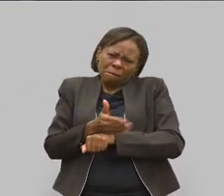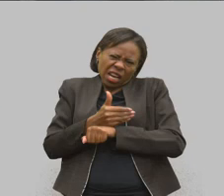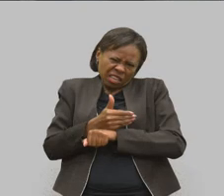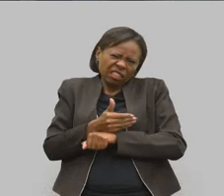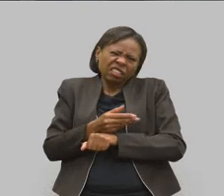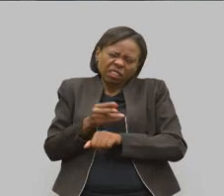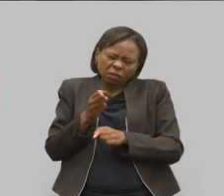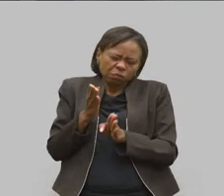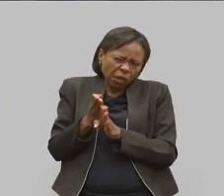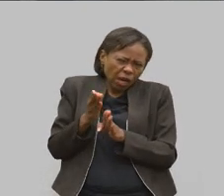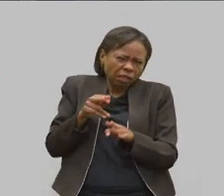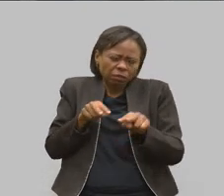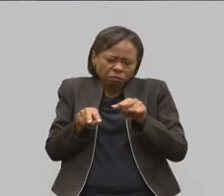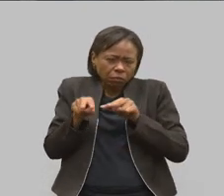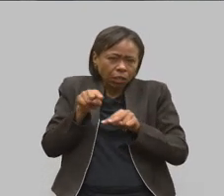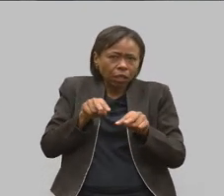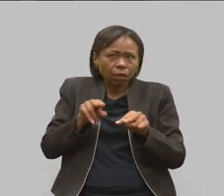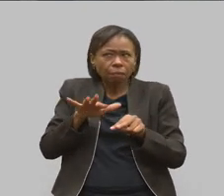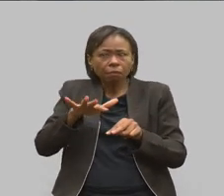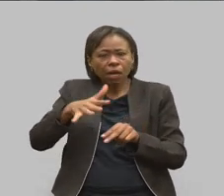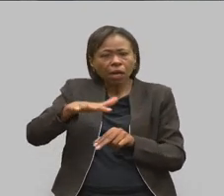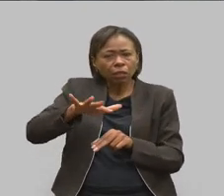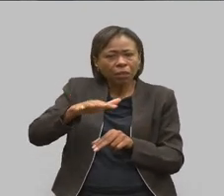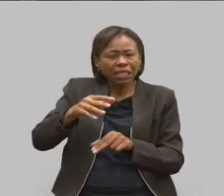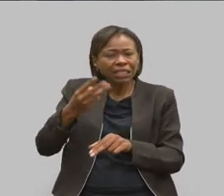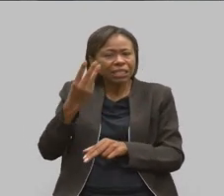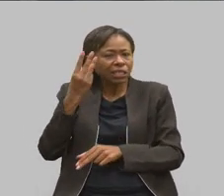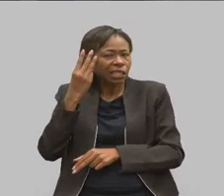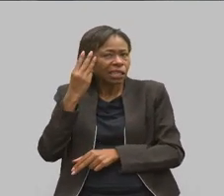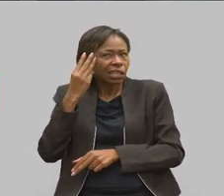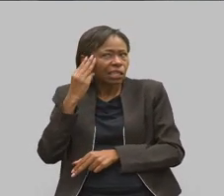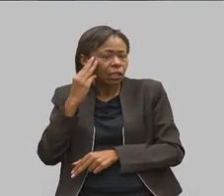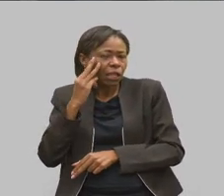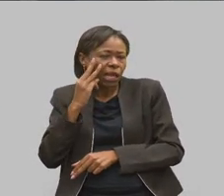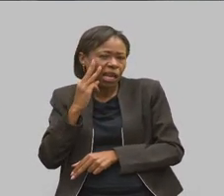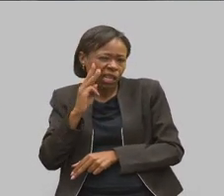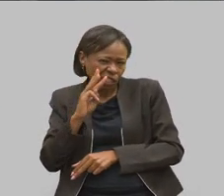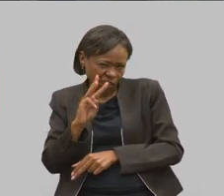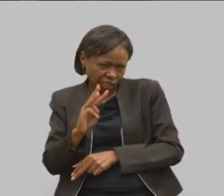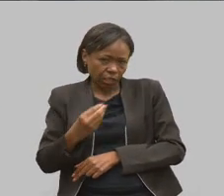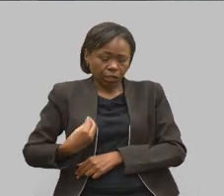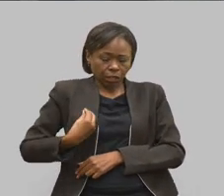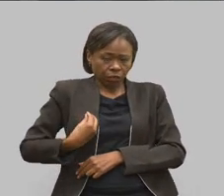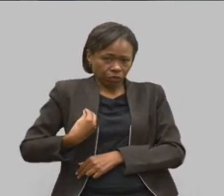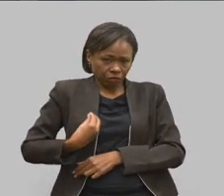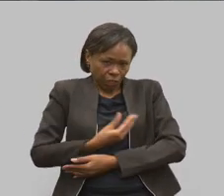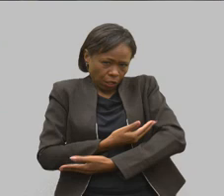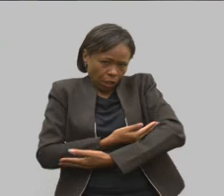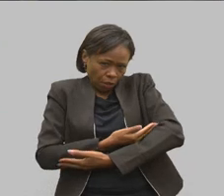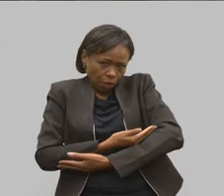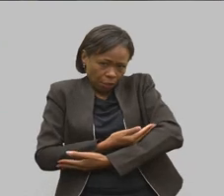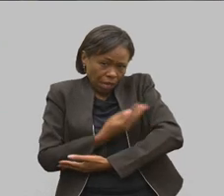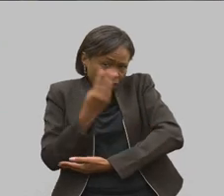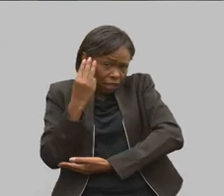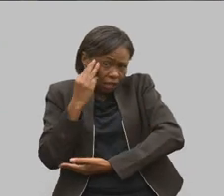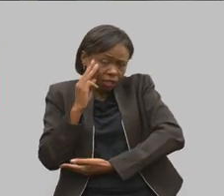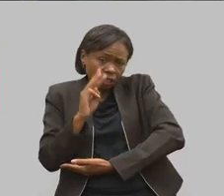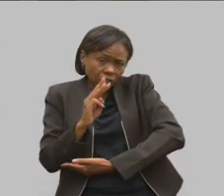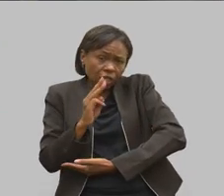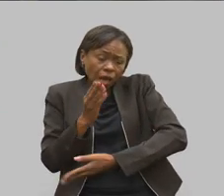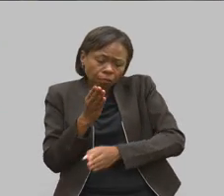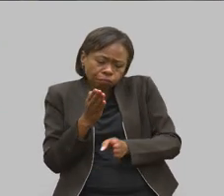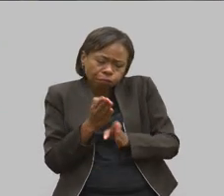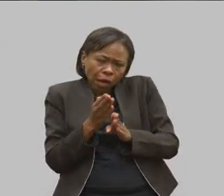média até o terceiro dia de vida esse exame tá sendo processado para que a então o